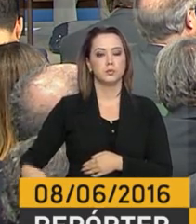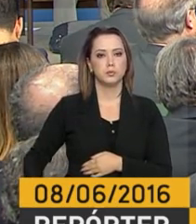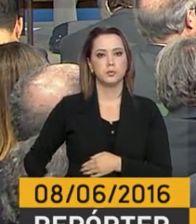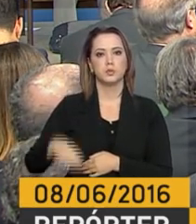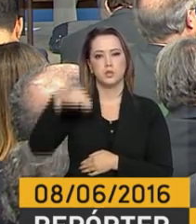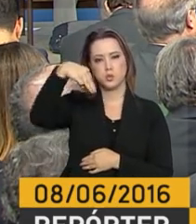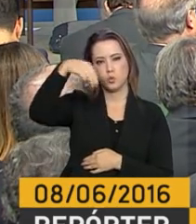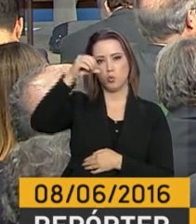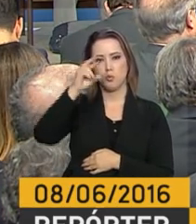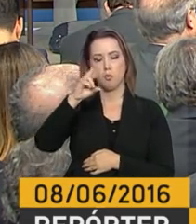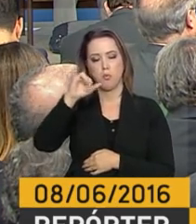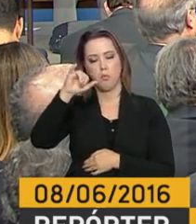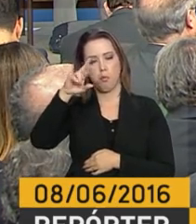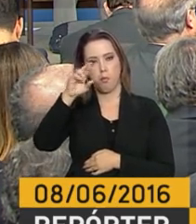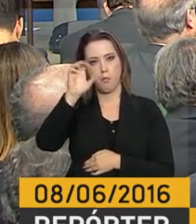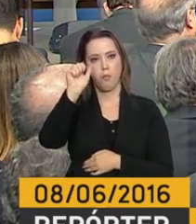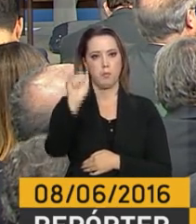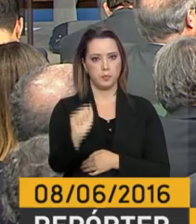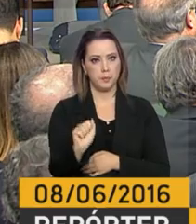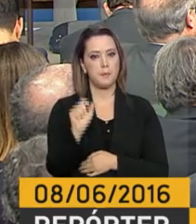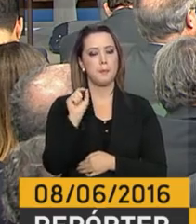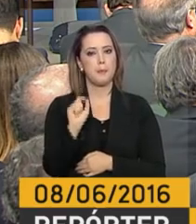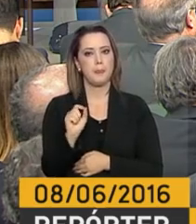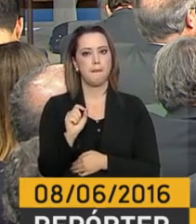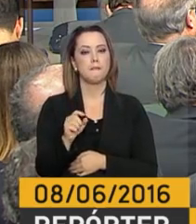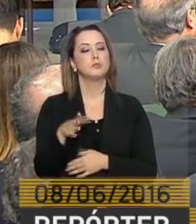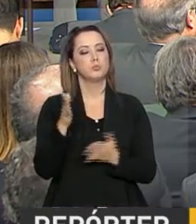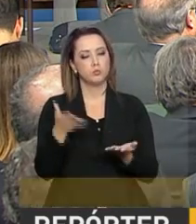do programa de parcerias e investimentos